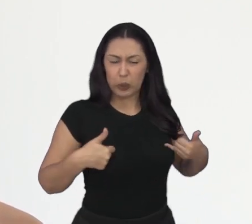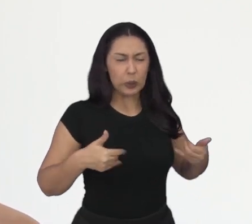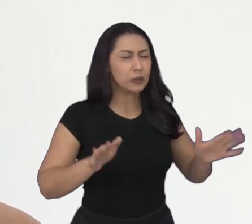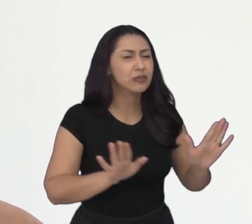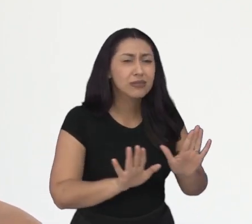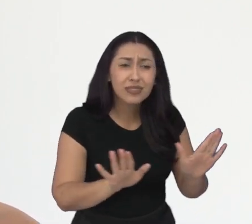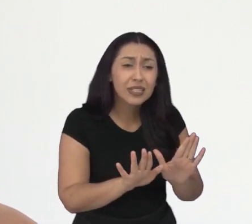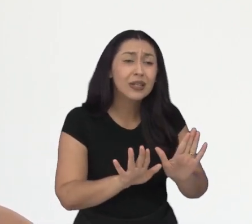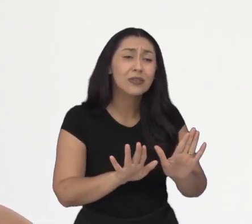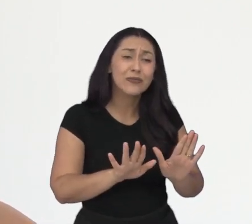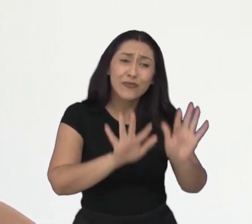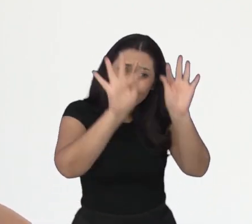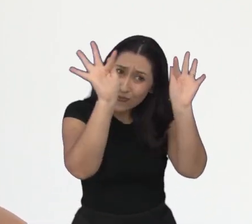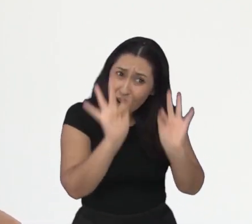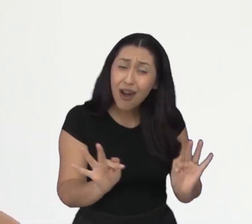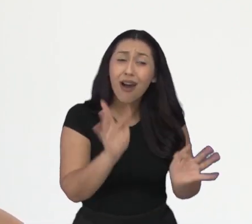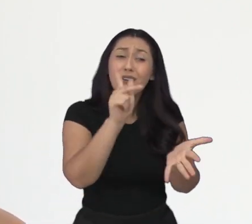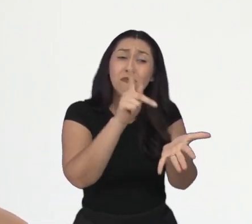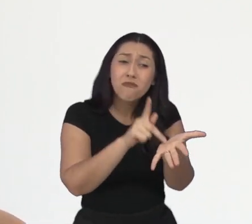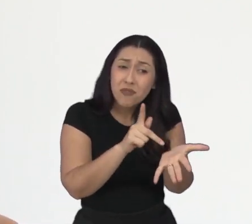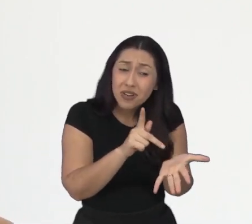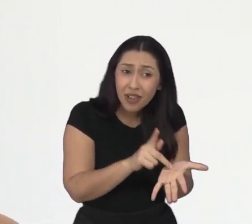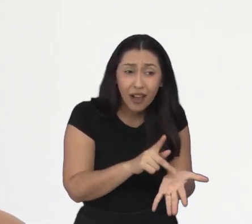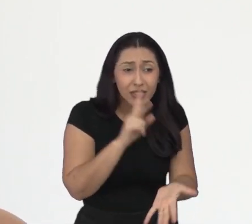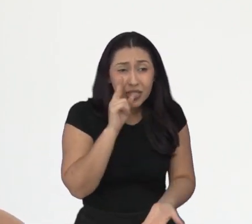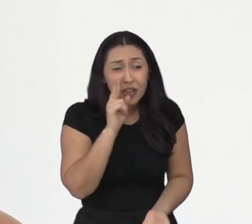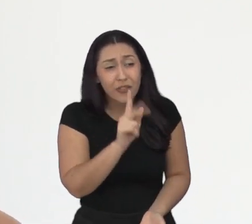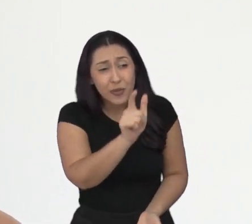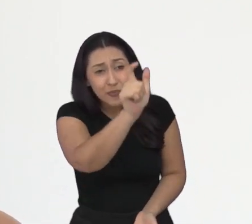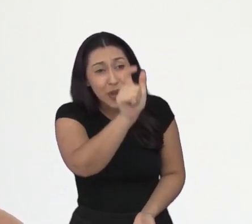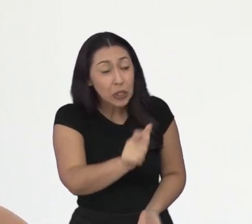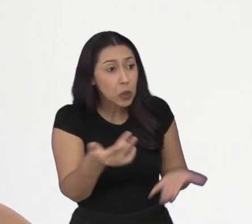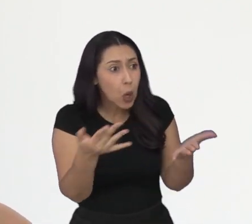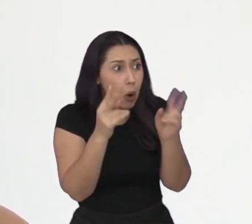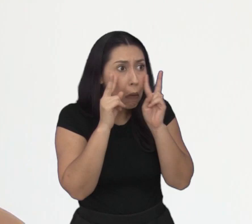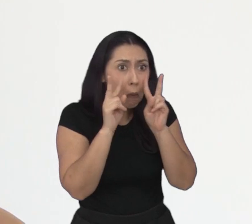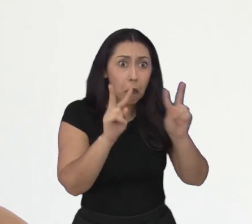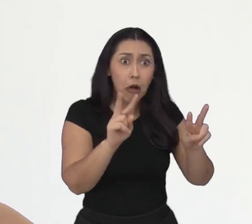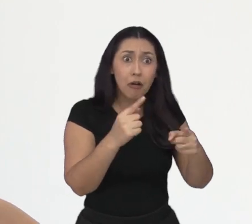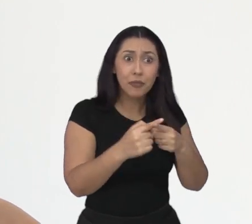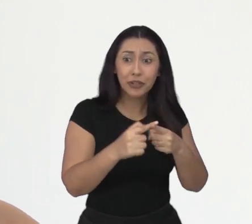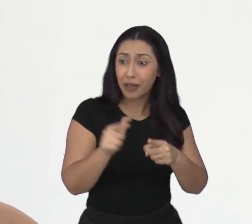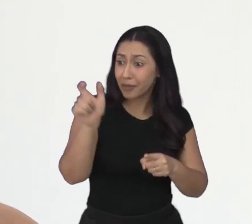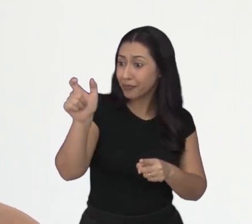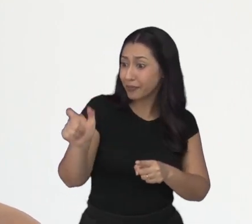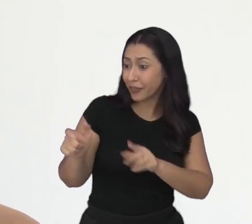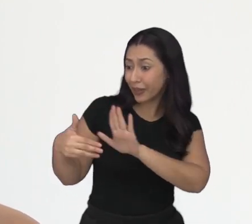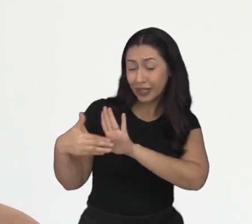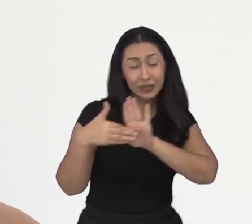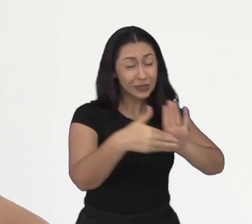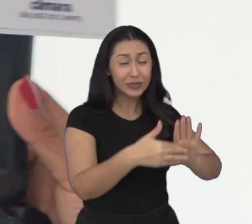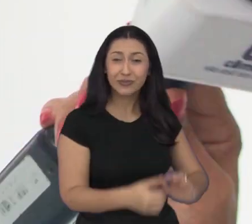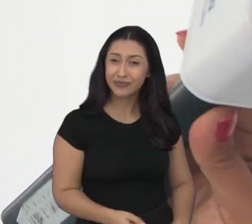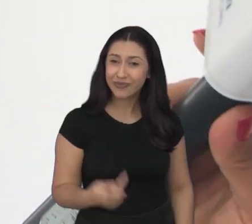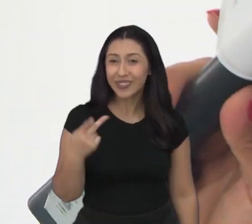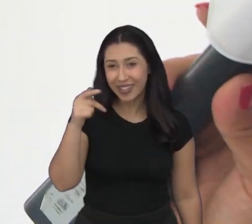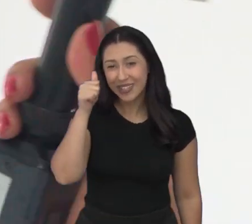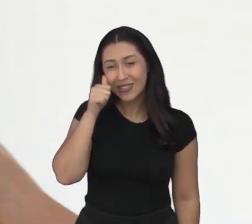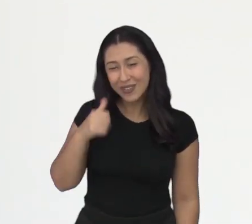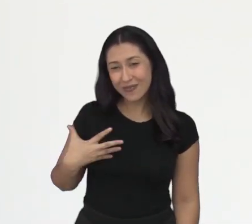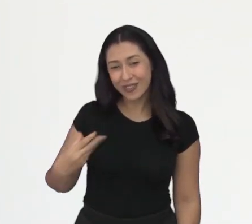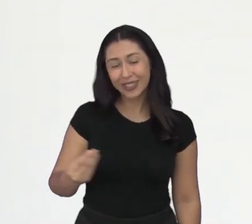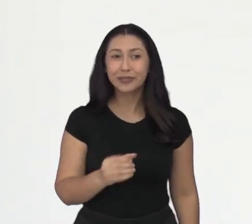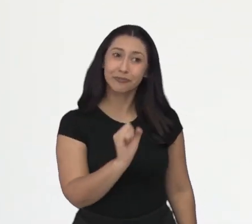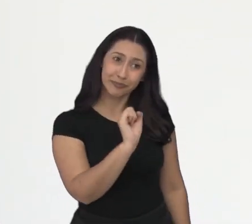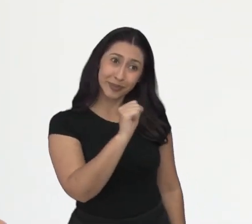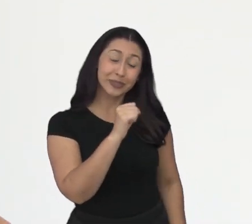engrandecer, mas assim, de felicidade mesmo, né? Que aquela pessoa, ela está enxergando com a boa ação do outro. Da sua filha, né?